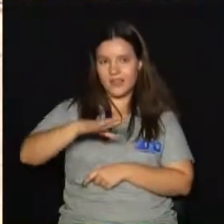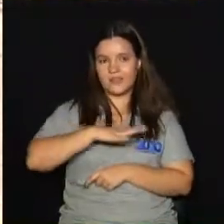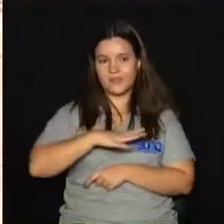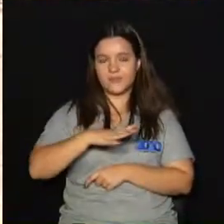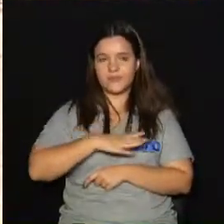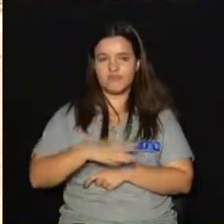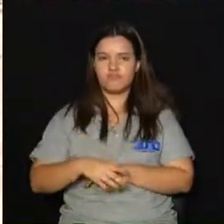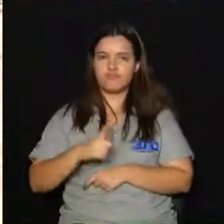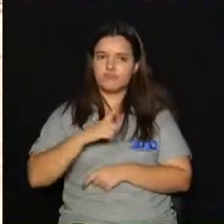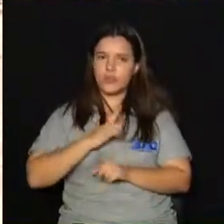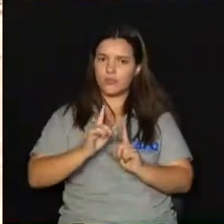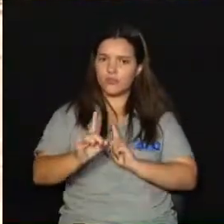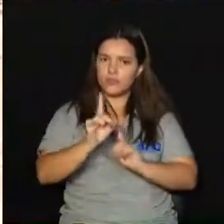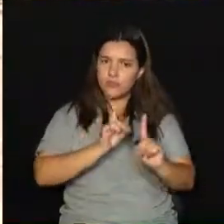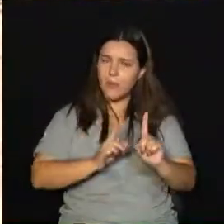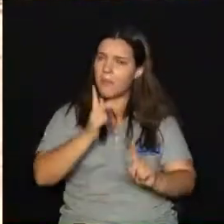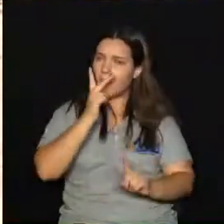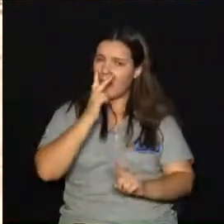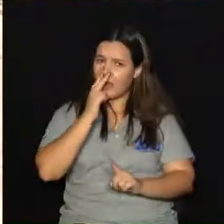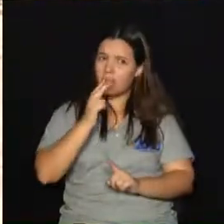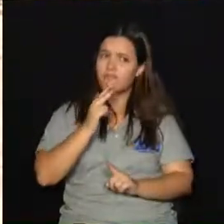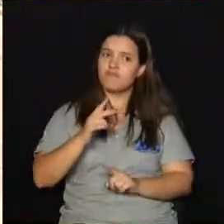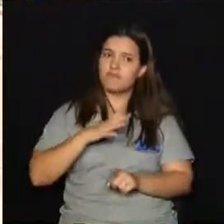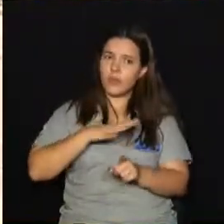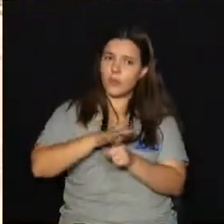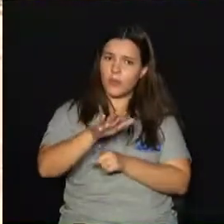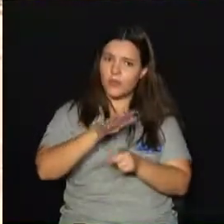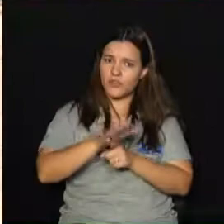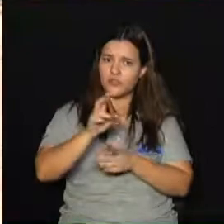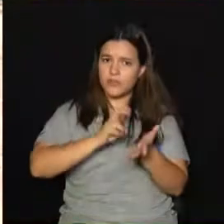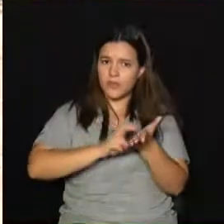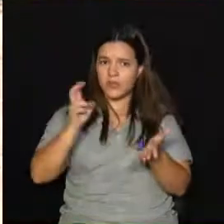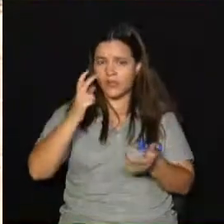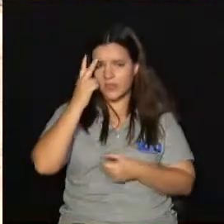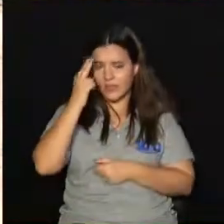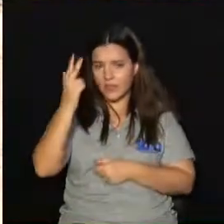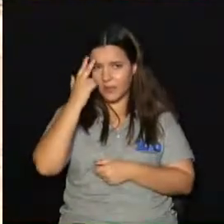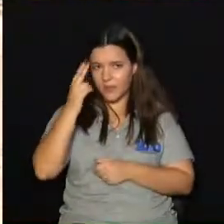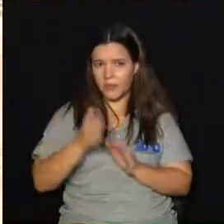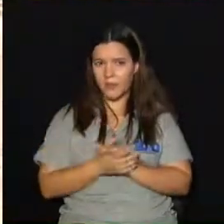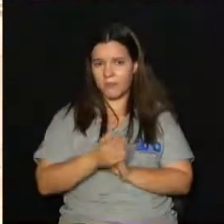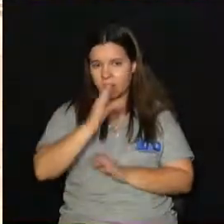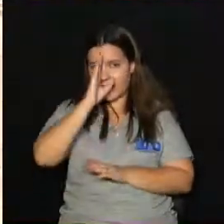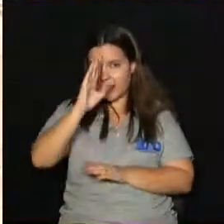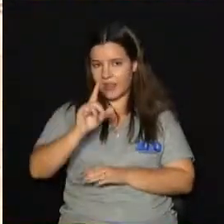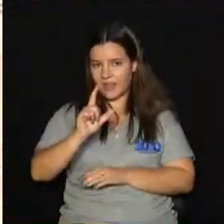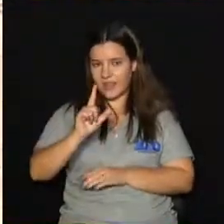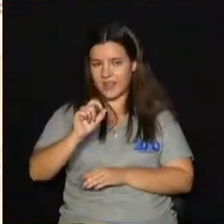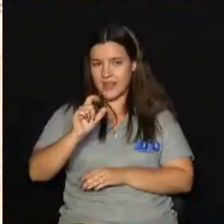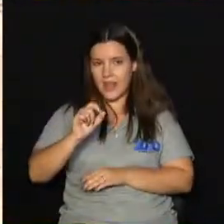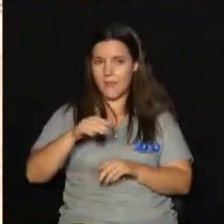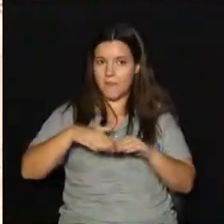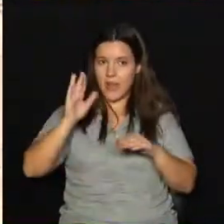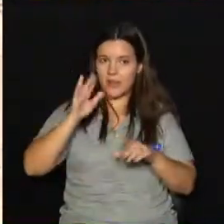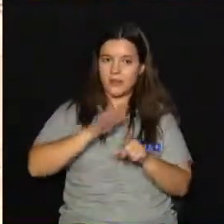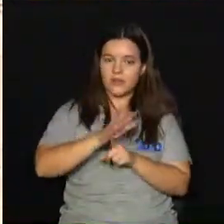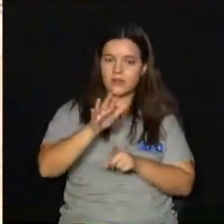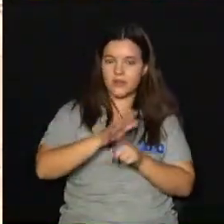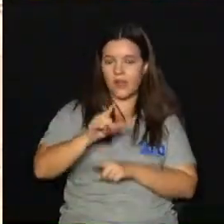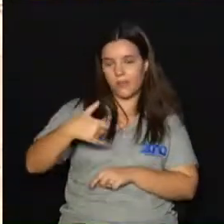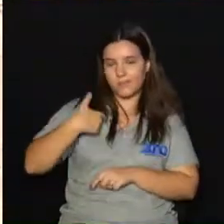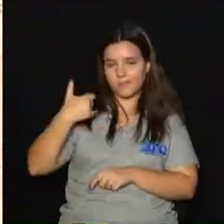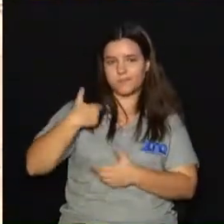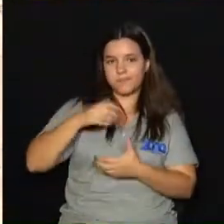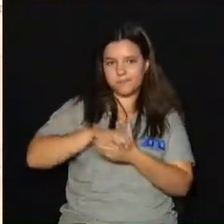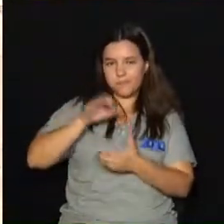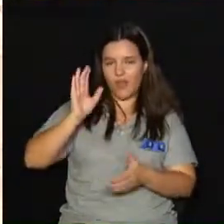enquanto, movimento tranquilo durante a manhã, principalmente até as 10 horas, movimento maior dos idosos, como